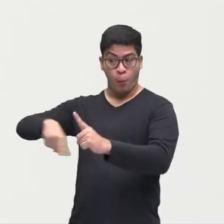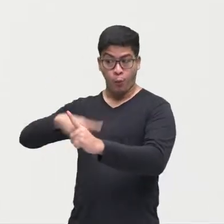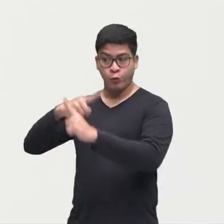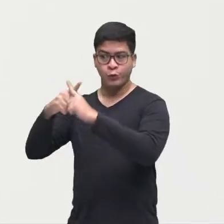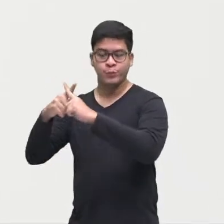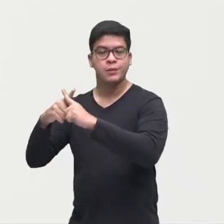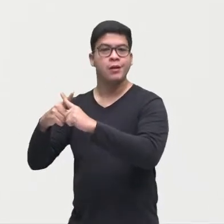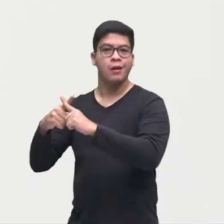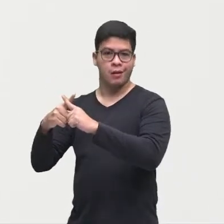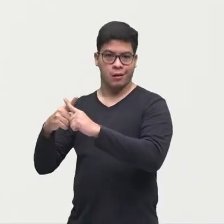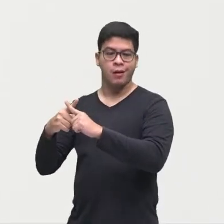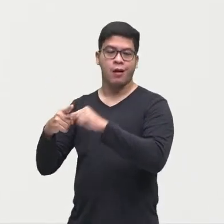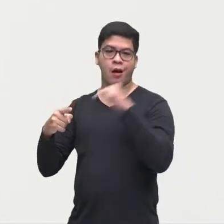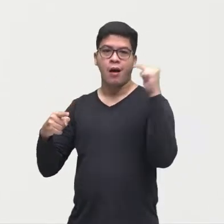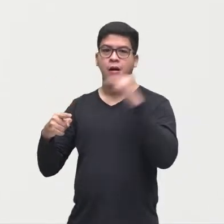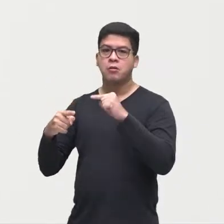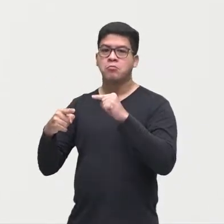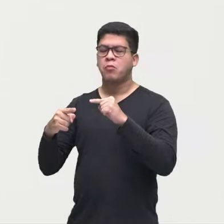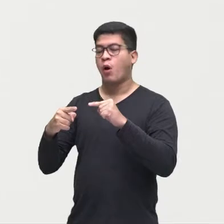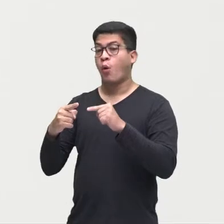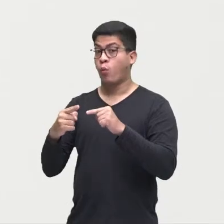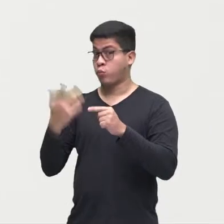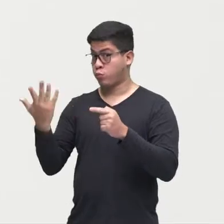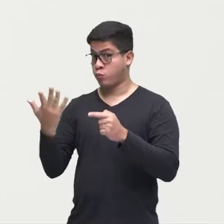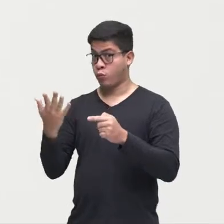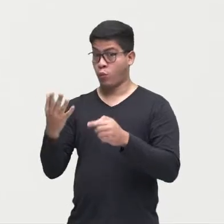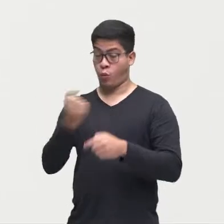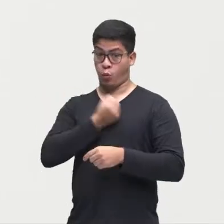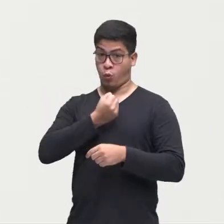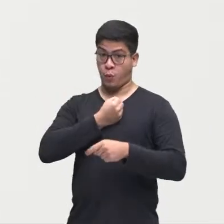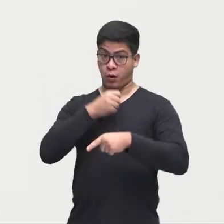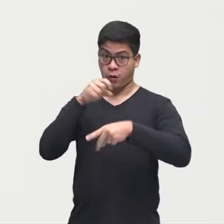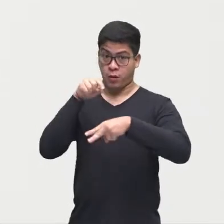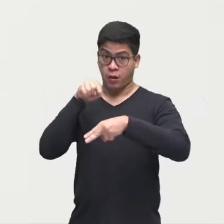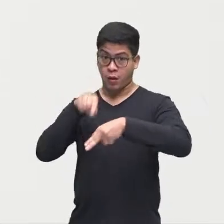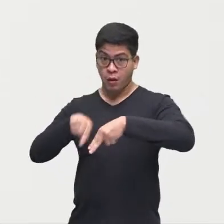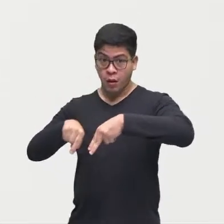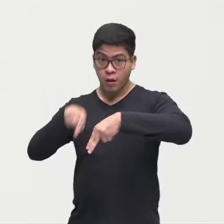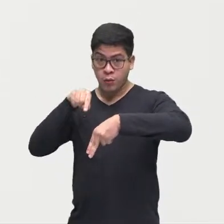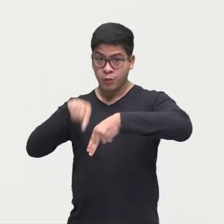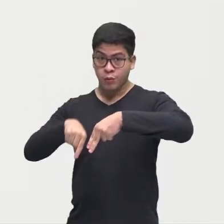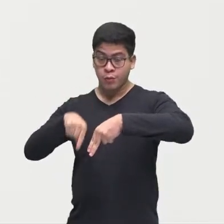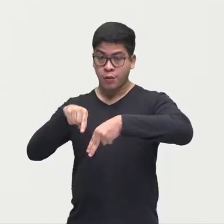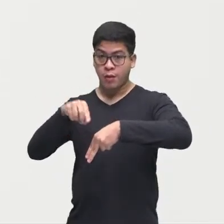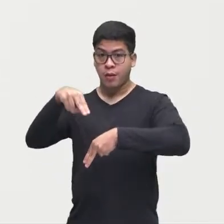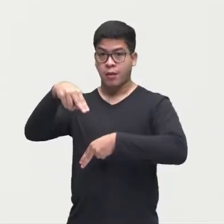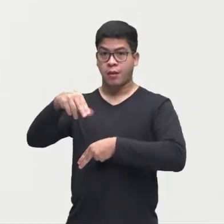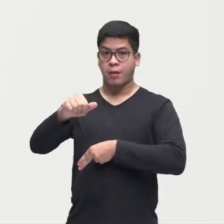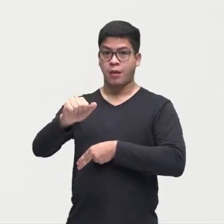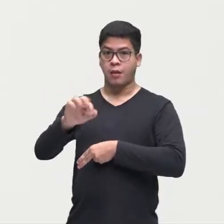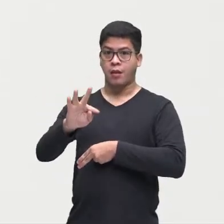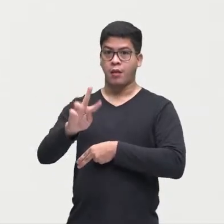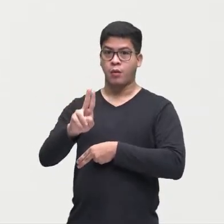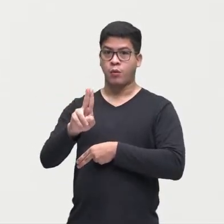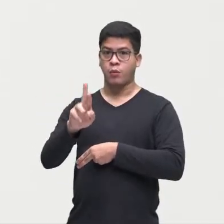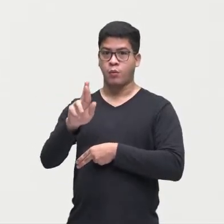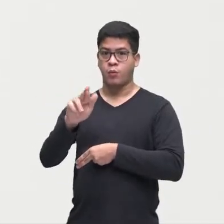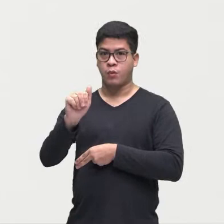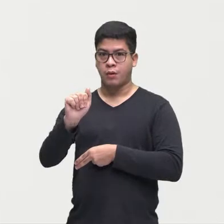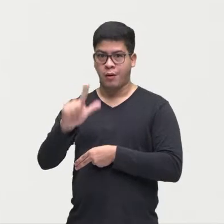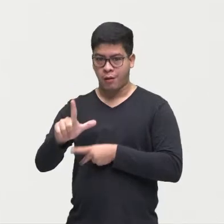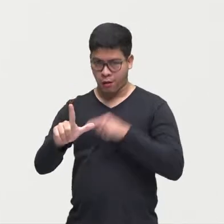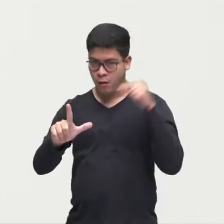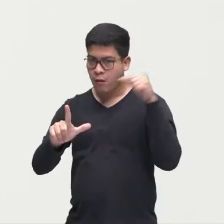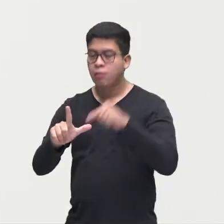Multiplicando o número natural por 0, 1, 2, 3, ou seja, você pega qualquer